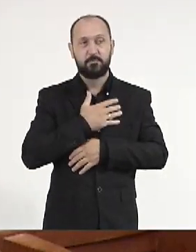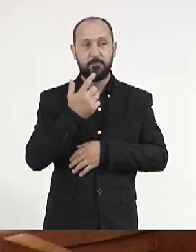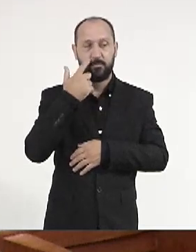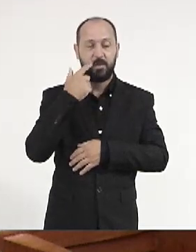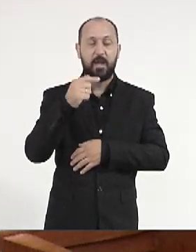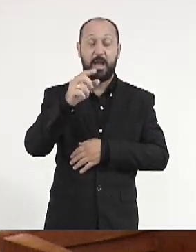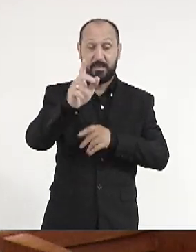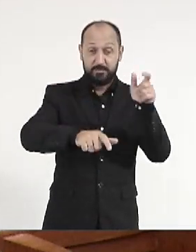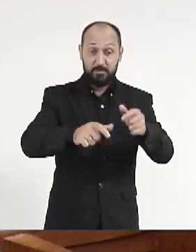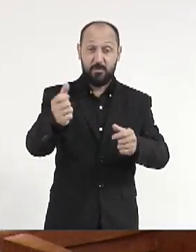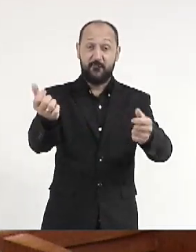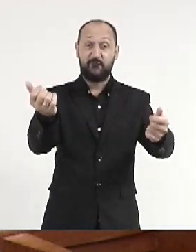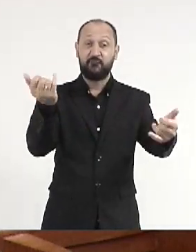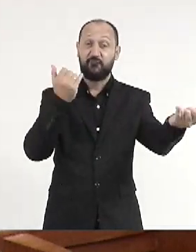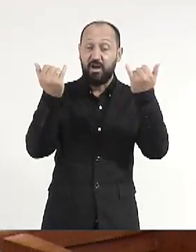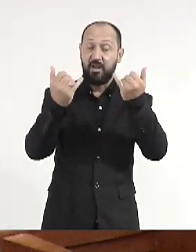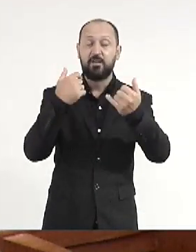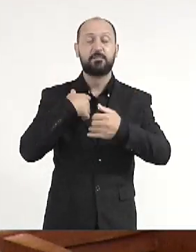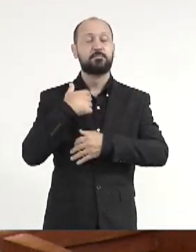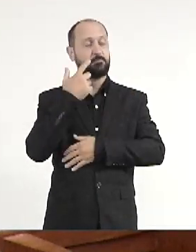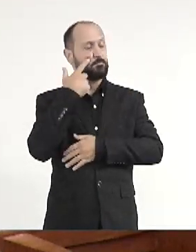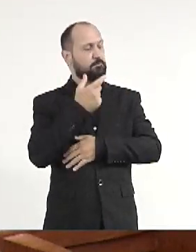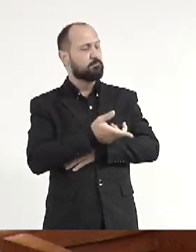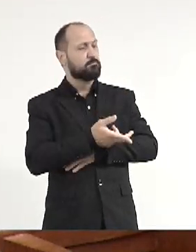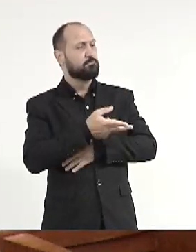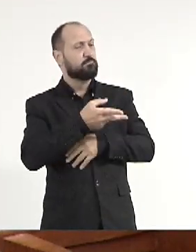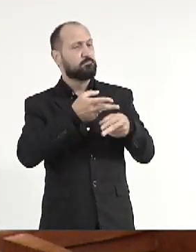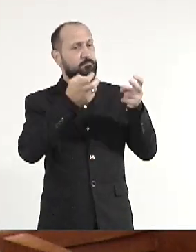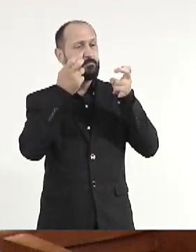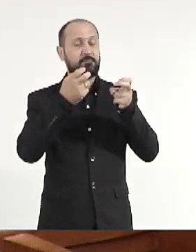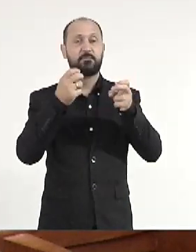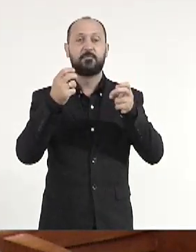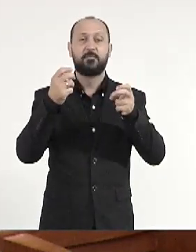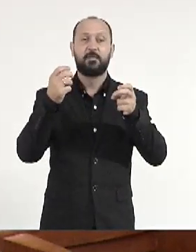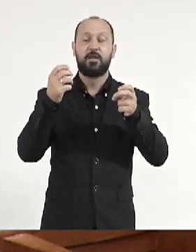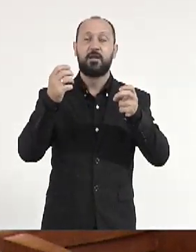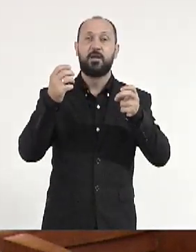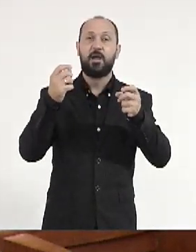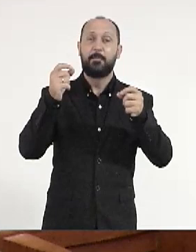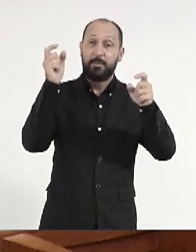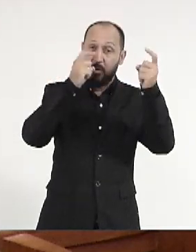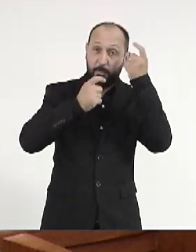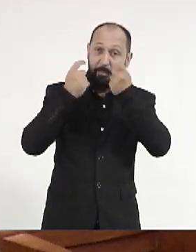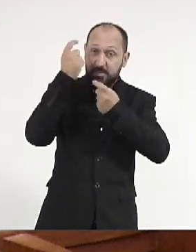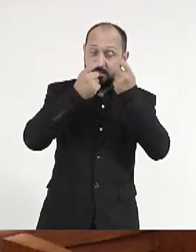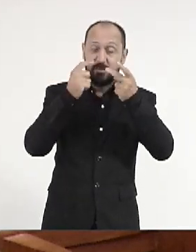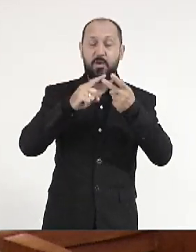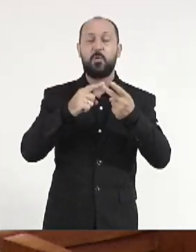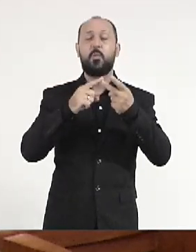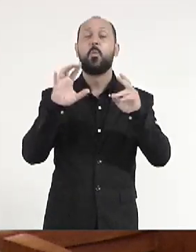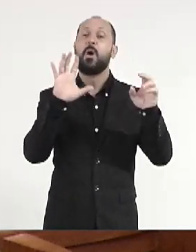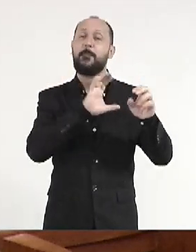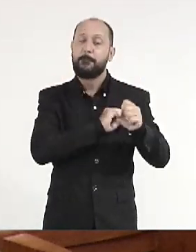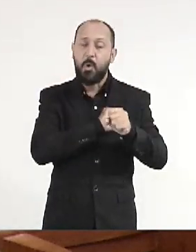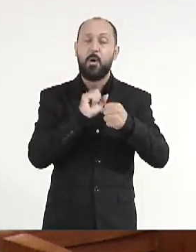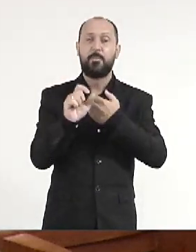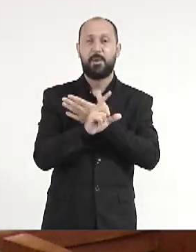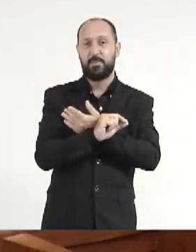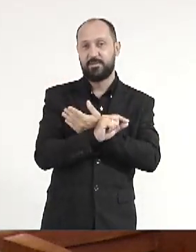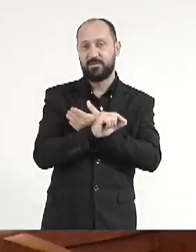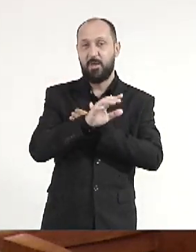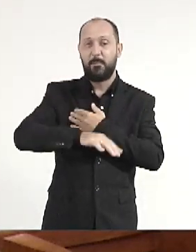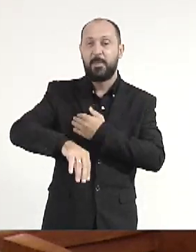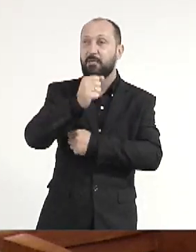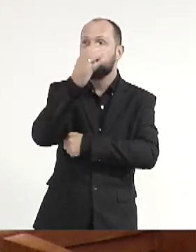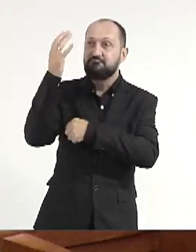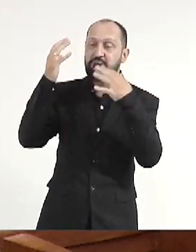gente ouvia as pessoas, era a preocupação, a paixão das pessoas pelo meio ambiente, pelo Pantanal, por